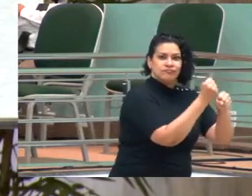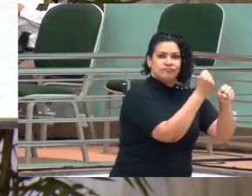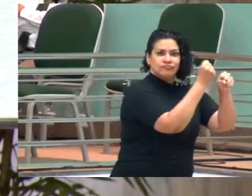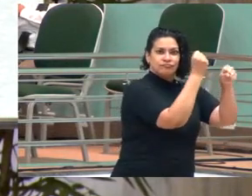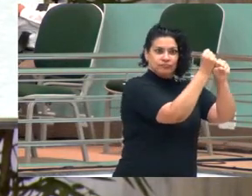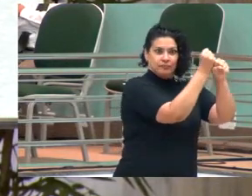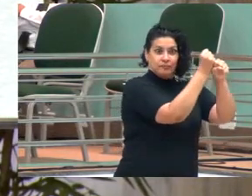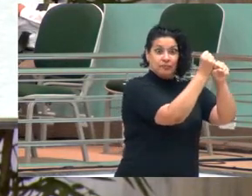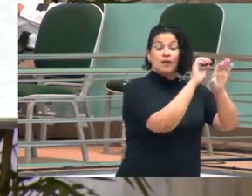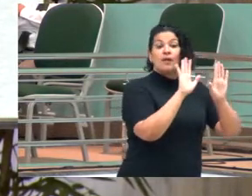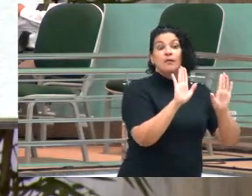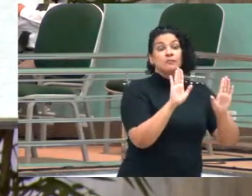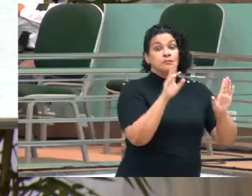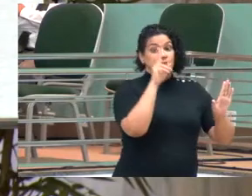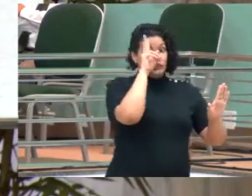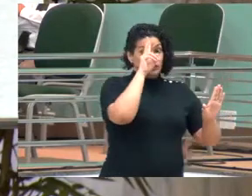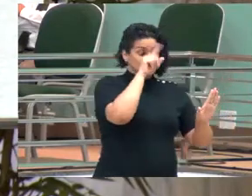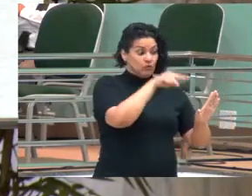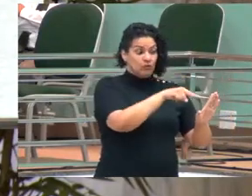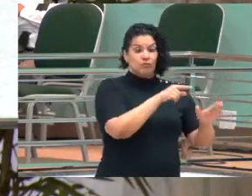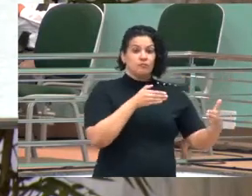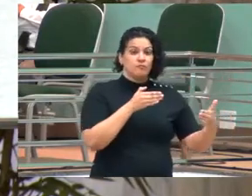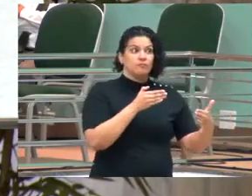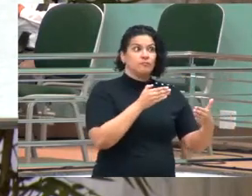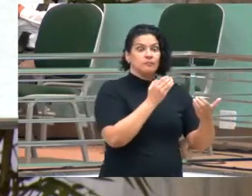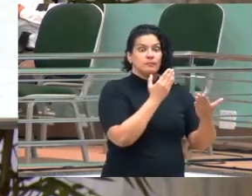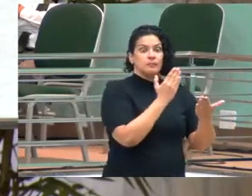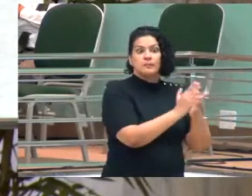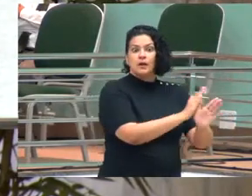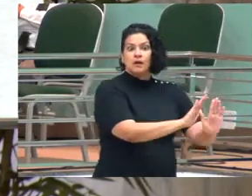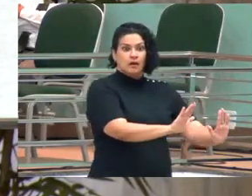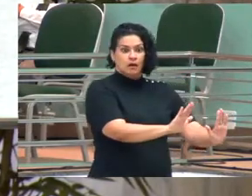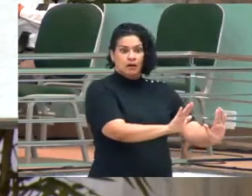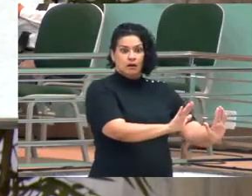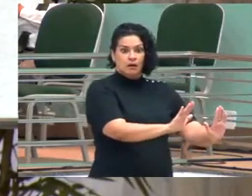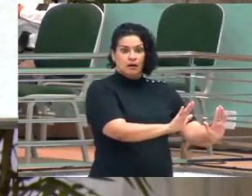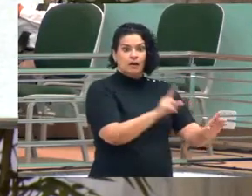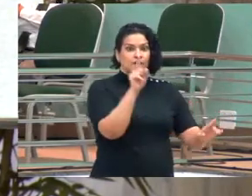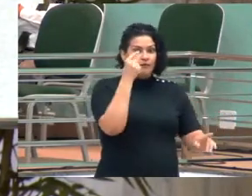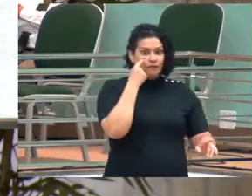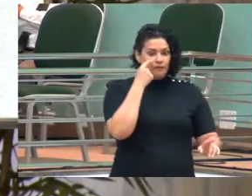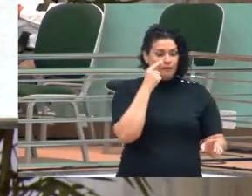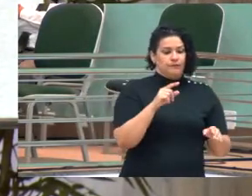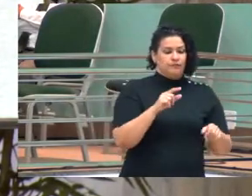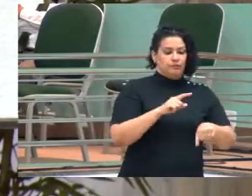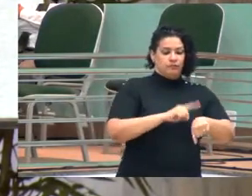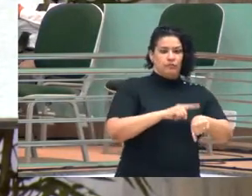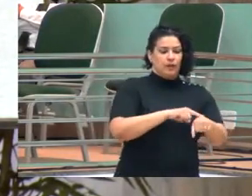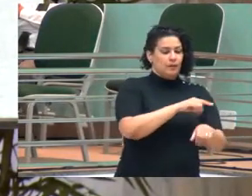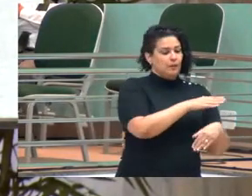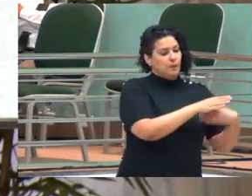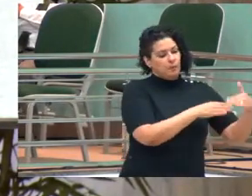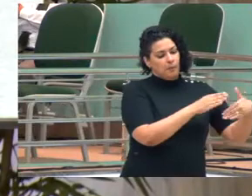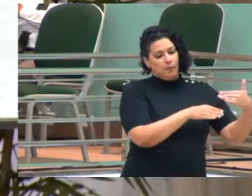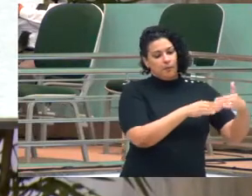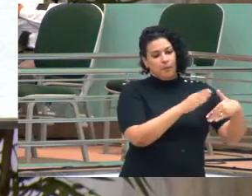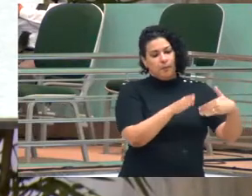não vai falar com o seu povo. Nada vai ser escrito de maneira inspirada pelo Espírito Santo.